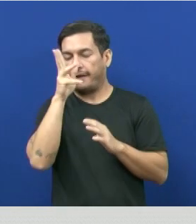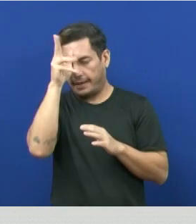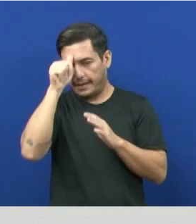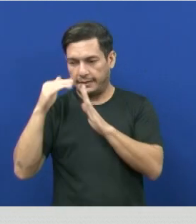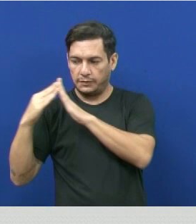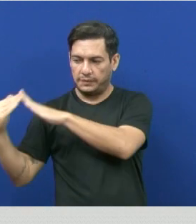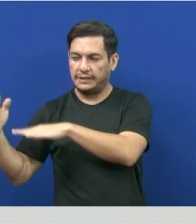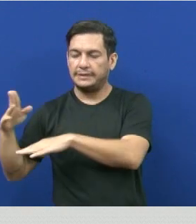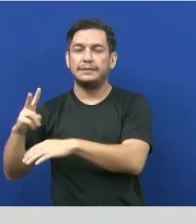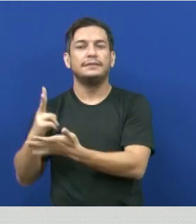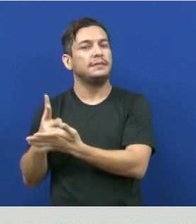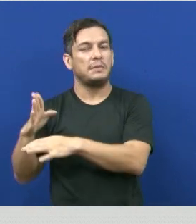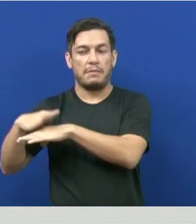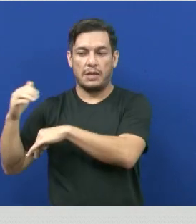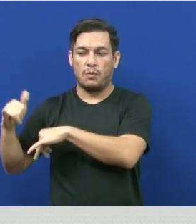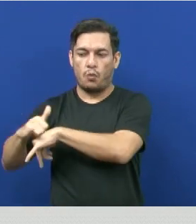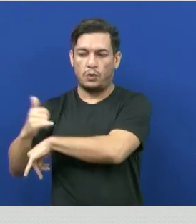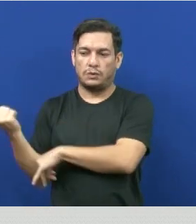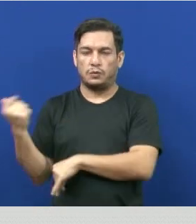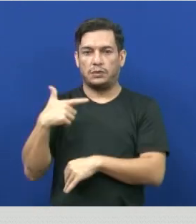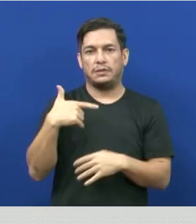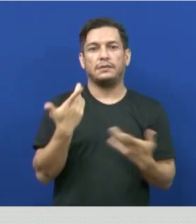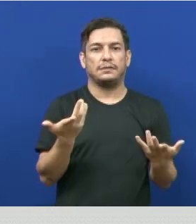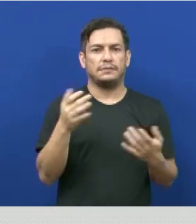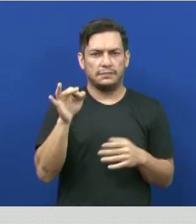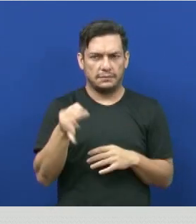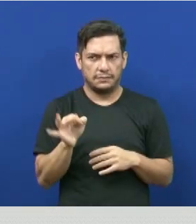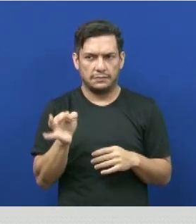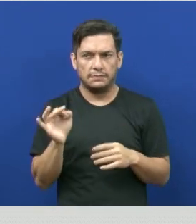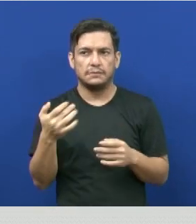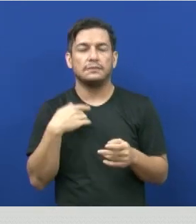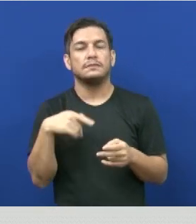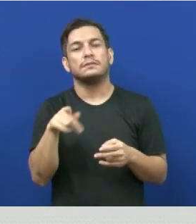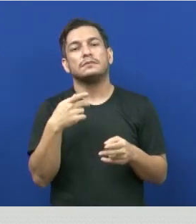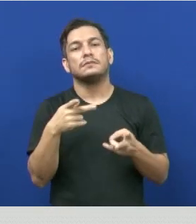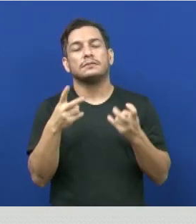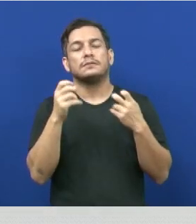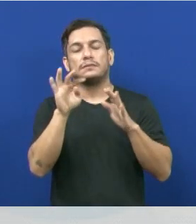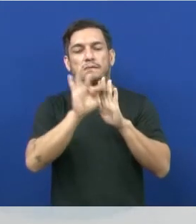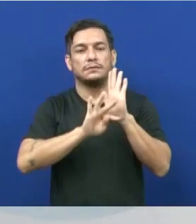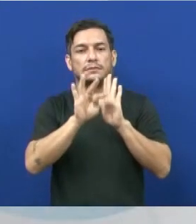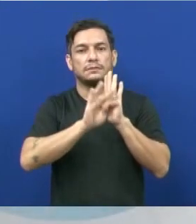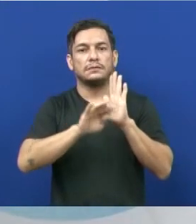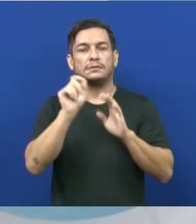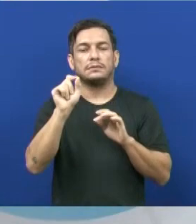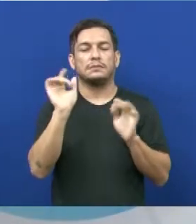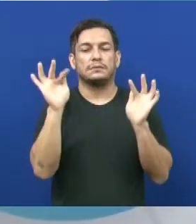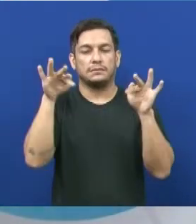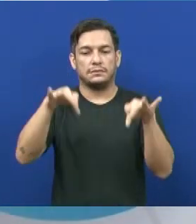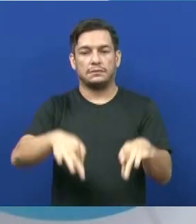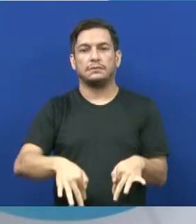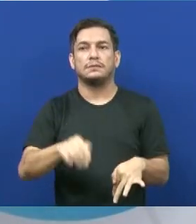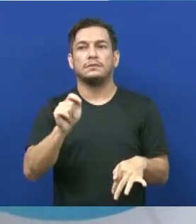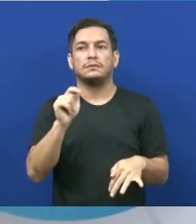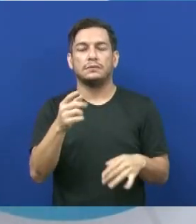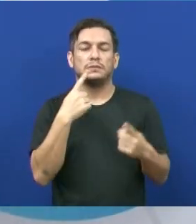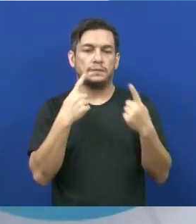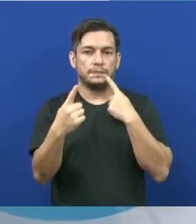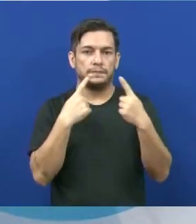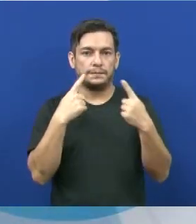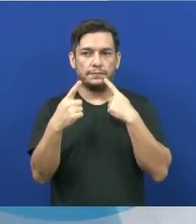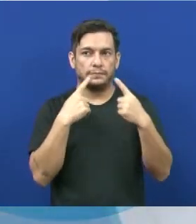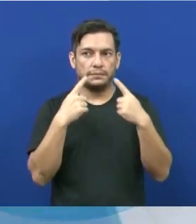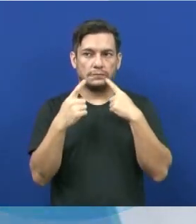é sempre mais gordo do caminho pois então tá certo percebemos nesse texto que ele e com